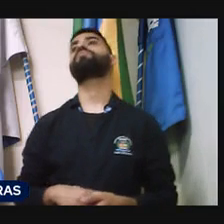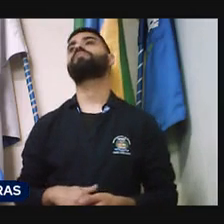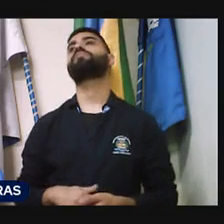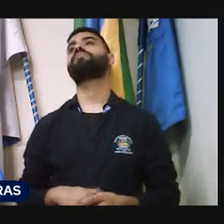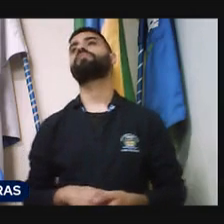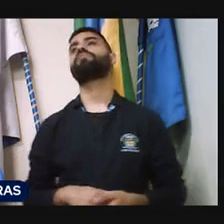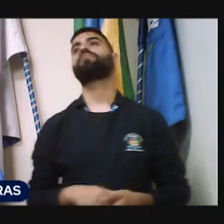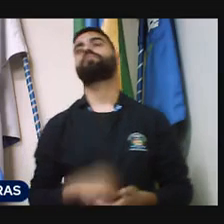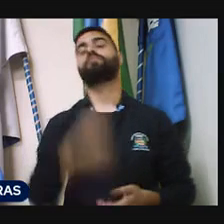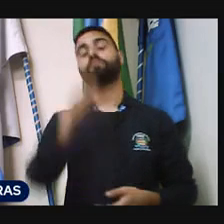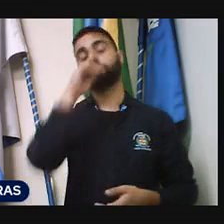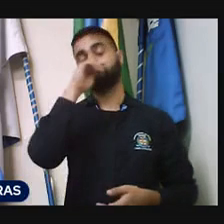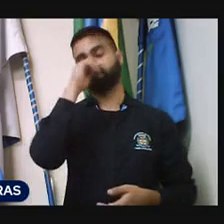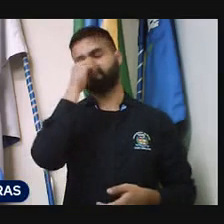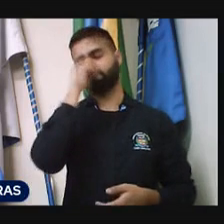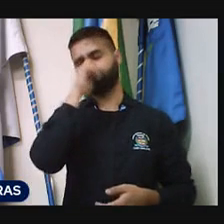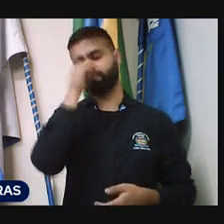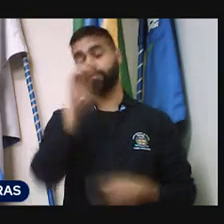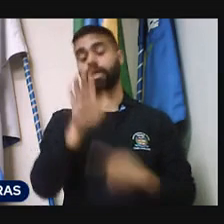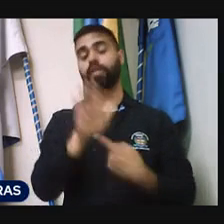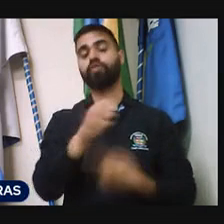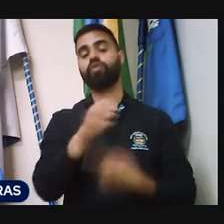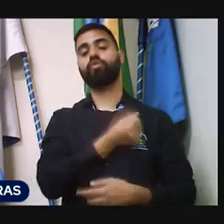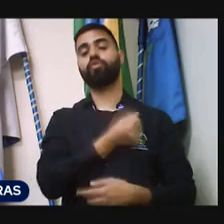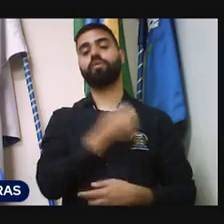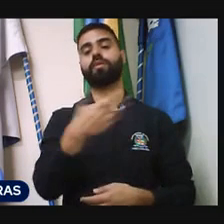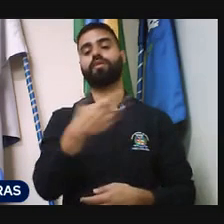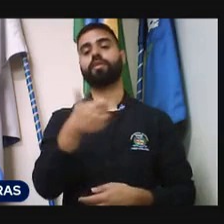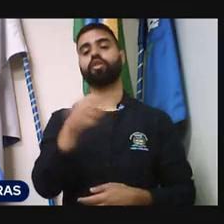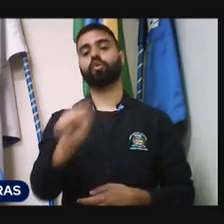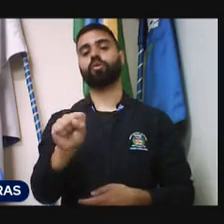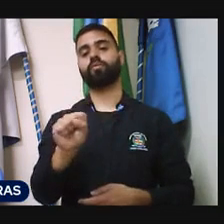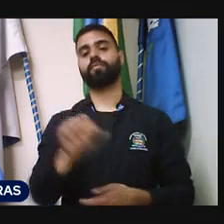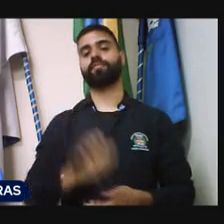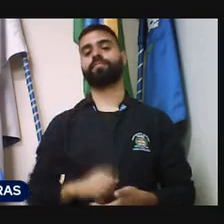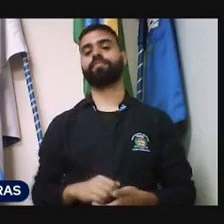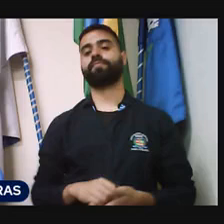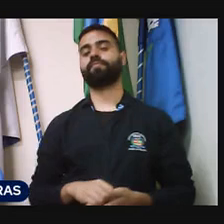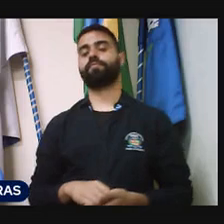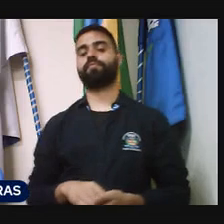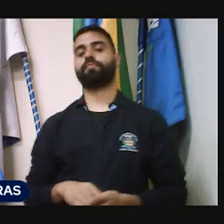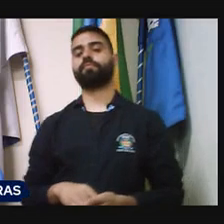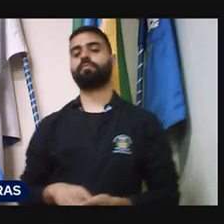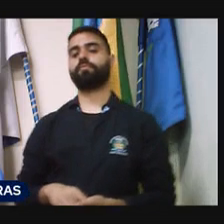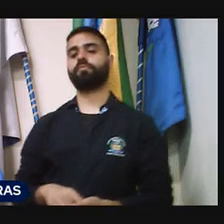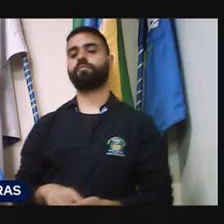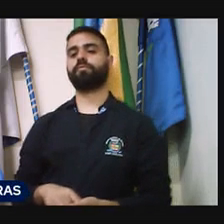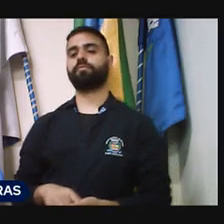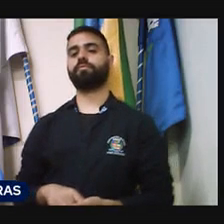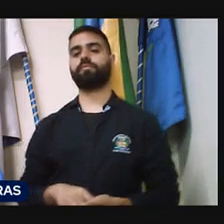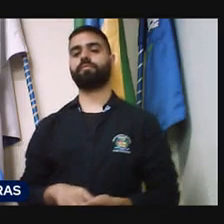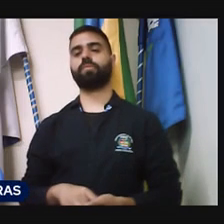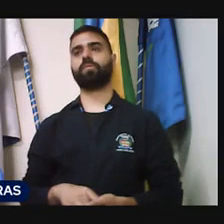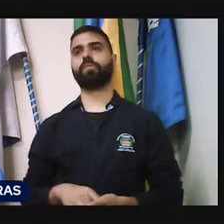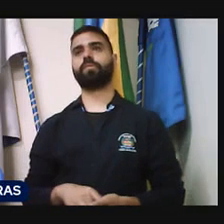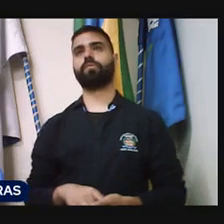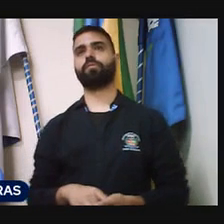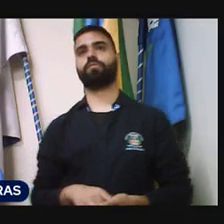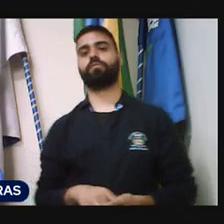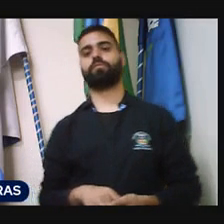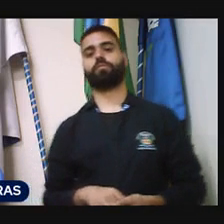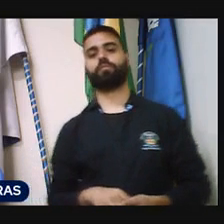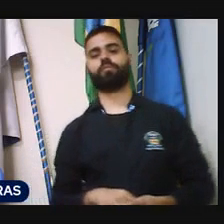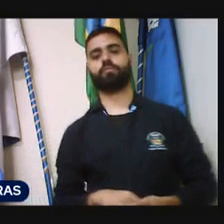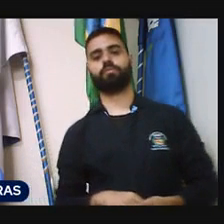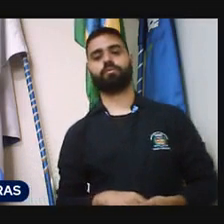a indicação nº 418-a excelentíssimo presidente da Câmara de Valença Zé Reinaldo o vereador